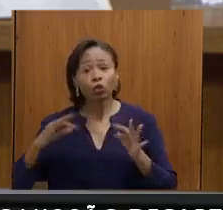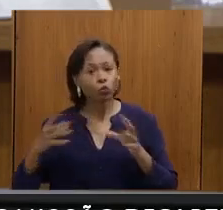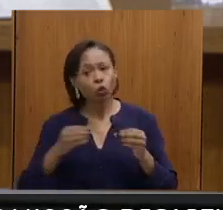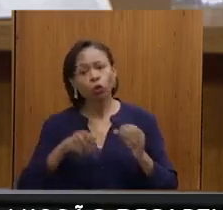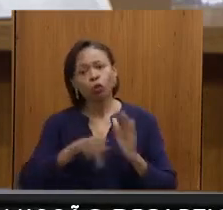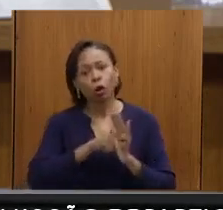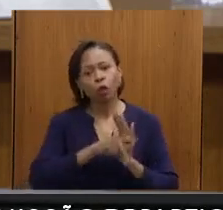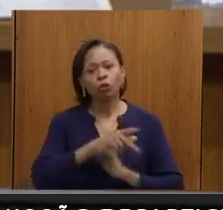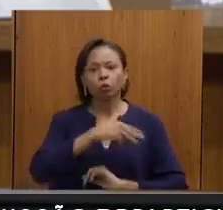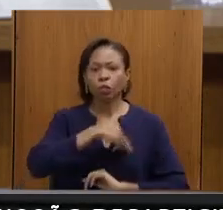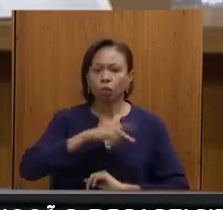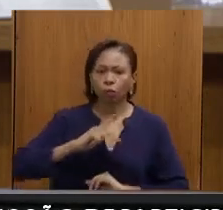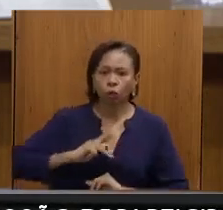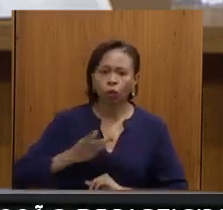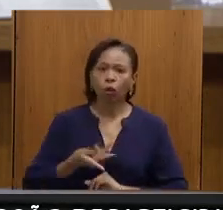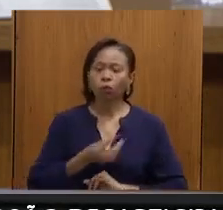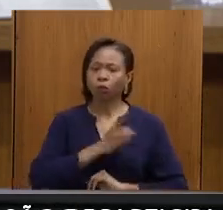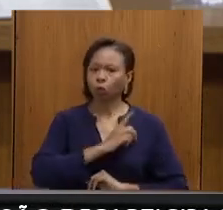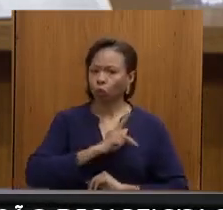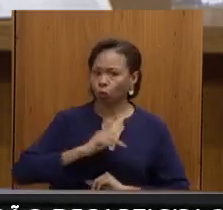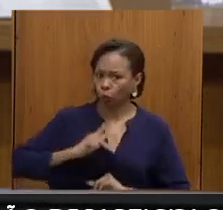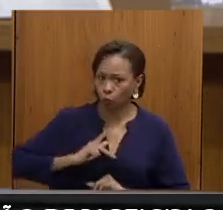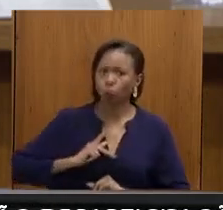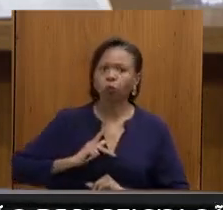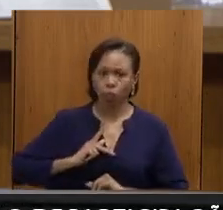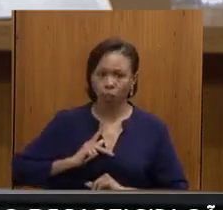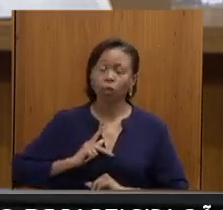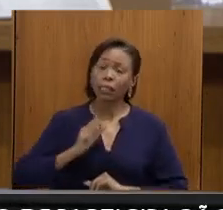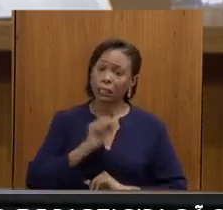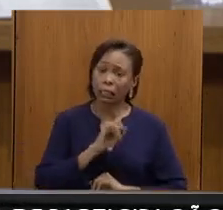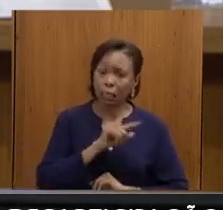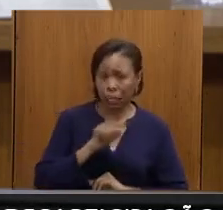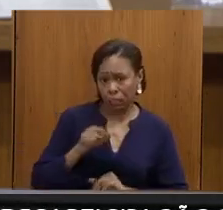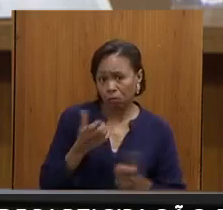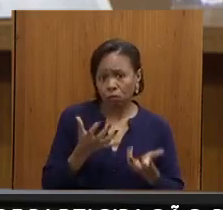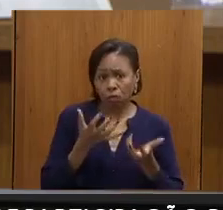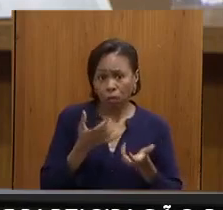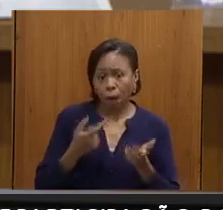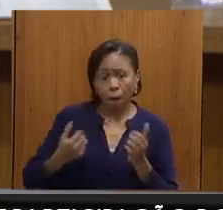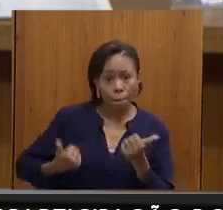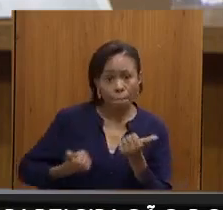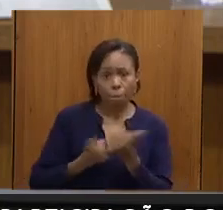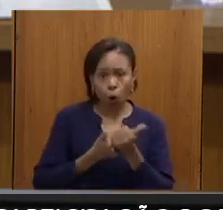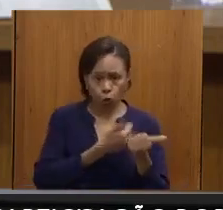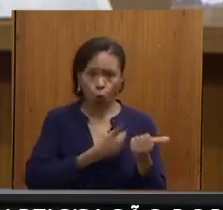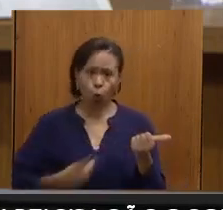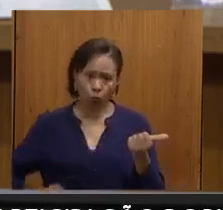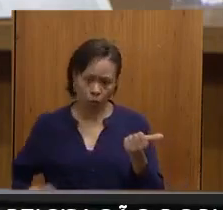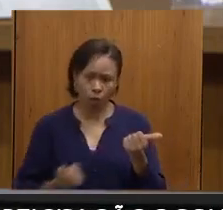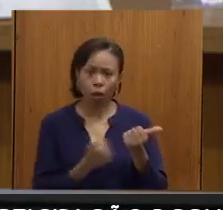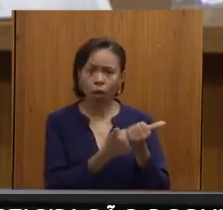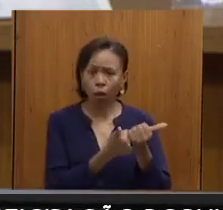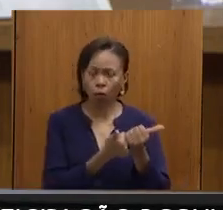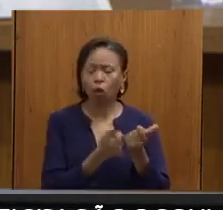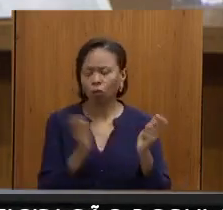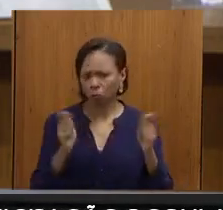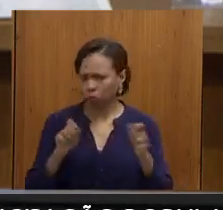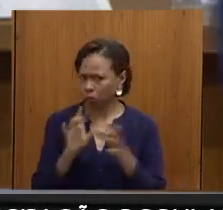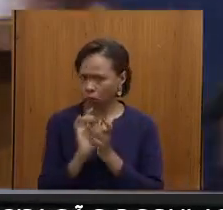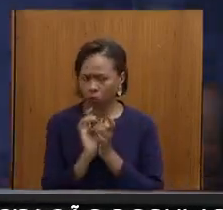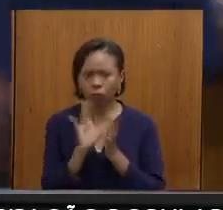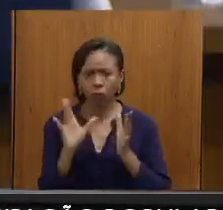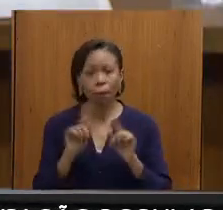É claro que, se essas instituições assim quiserem, qualquer apoio da nossa parte para ajudar nessa realização, estaremos à disposição,